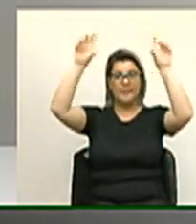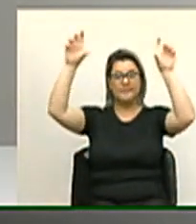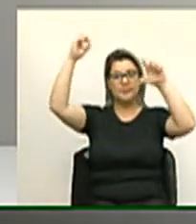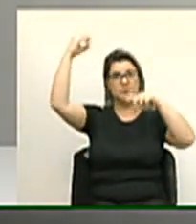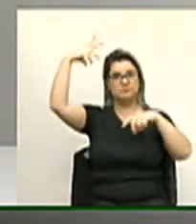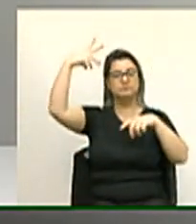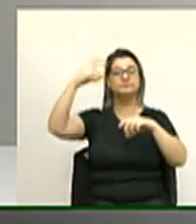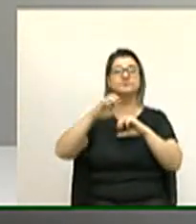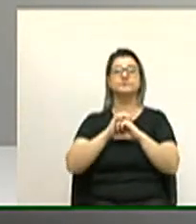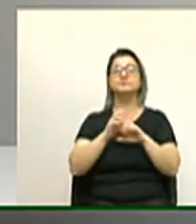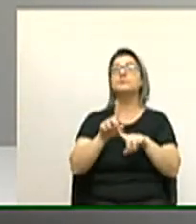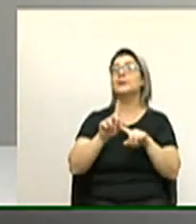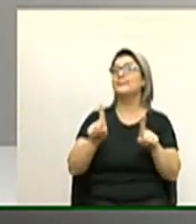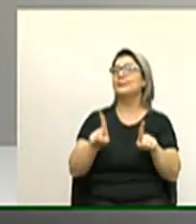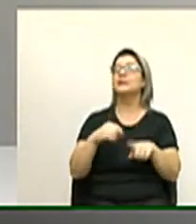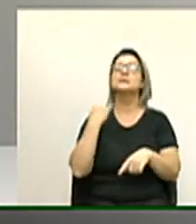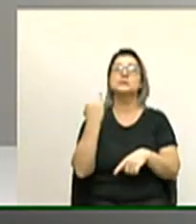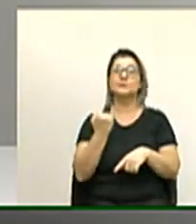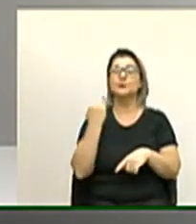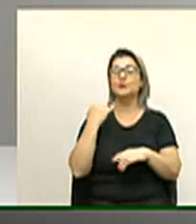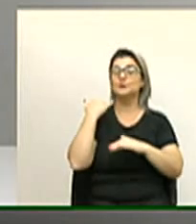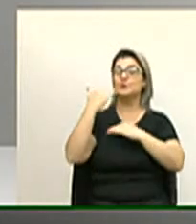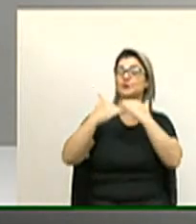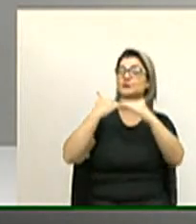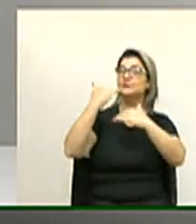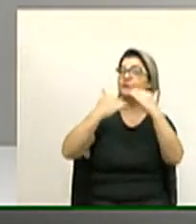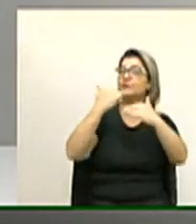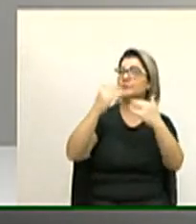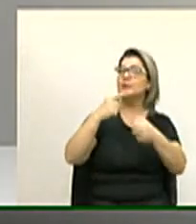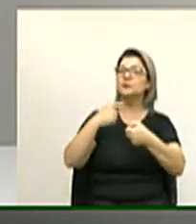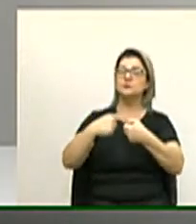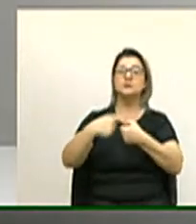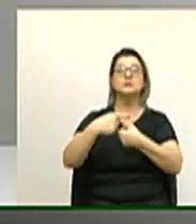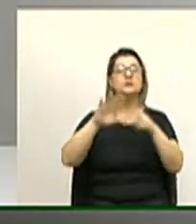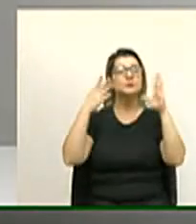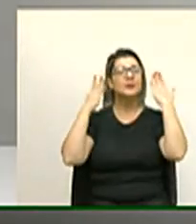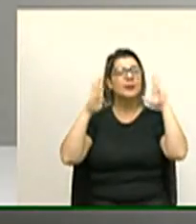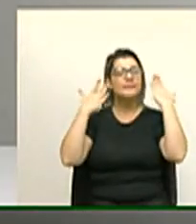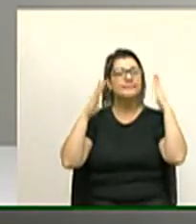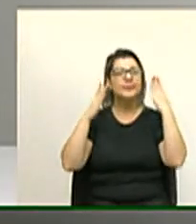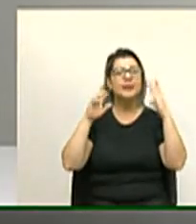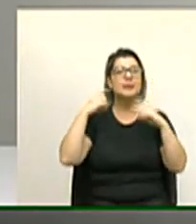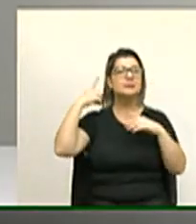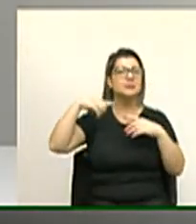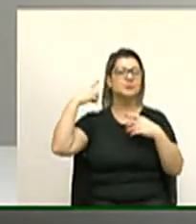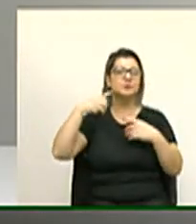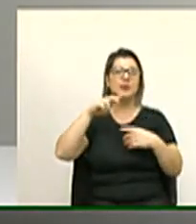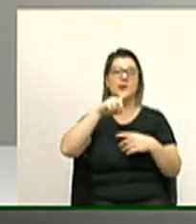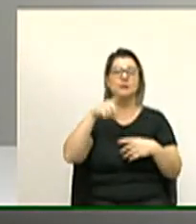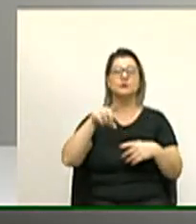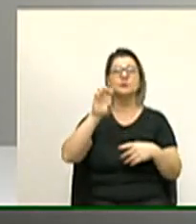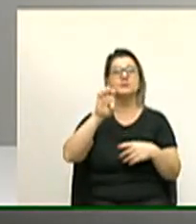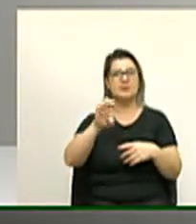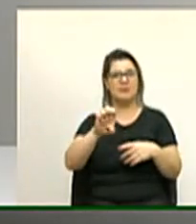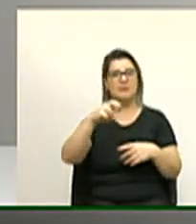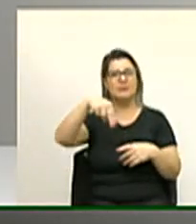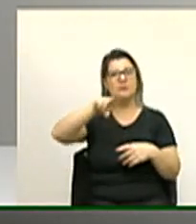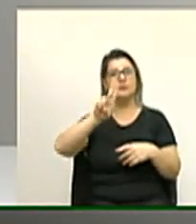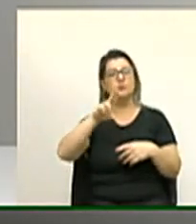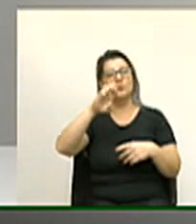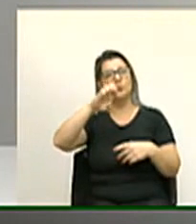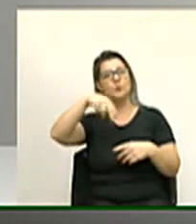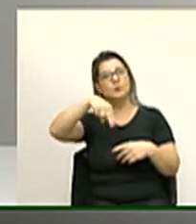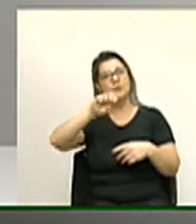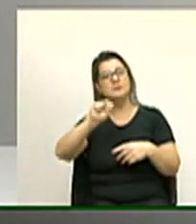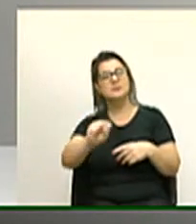importante para o desenvolvimento das cidades. Parabéns, deputado Zé Nunes, e que possamos nós também nos conscientizarmos,